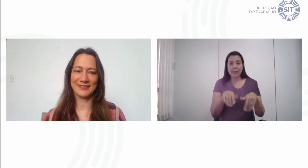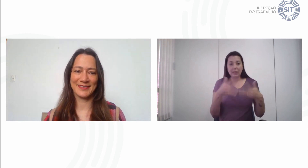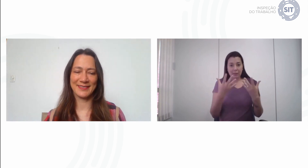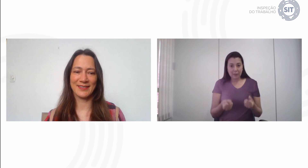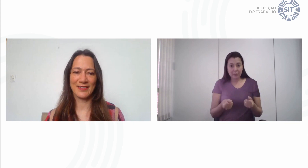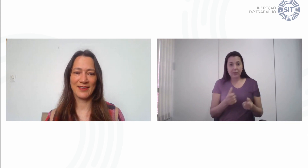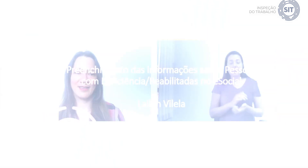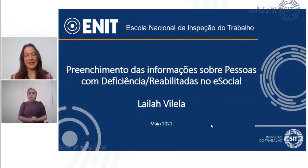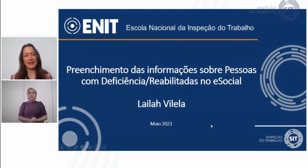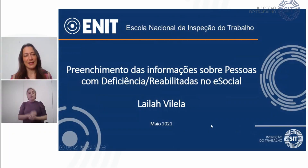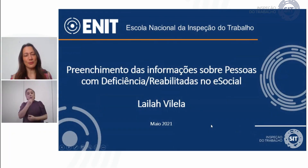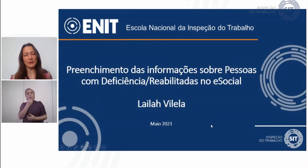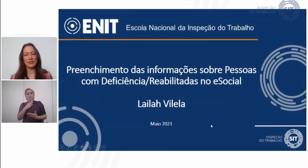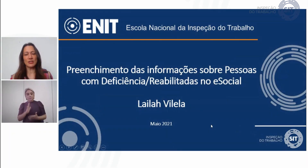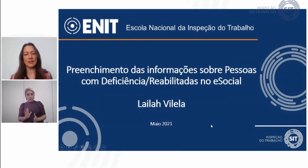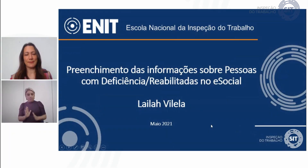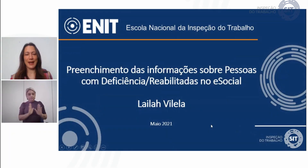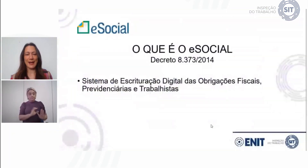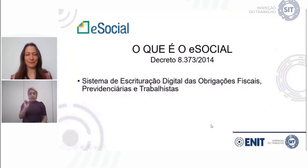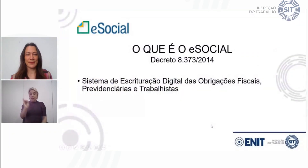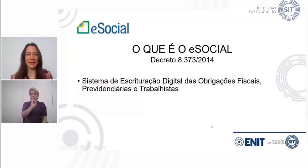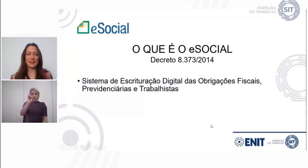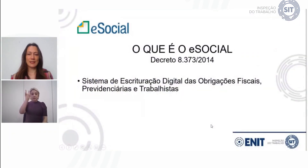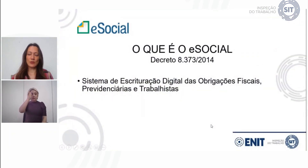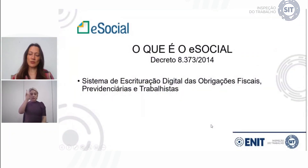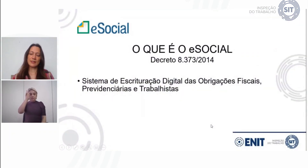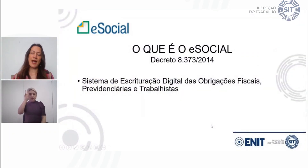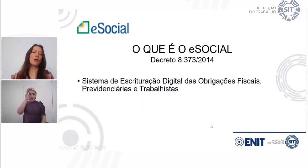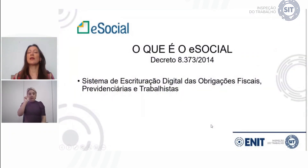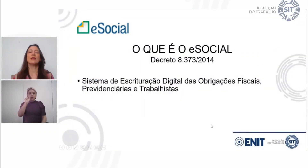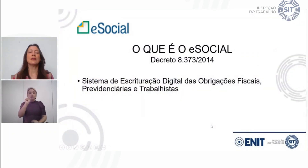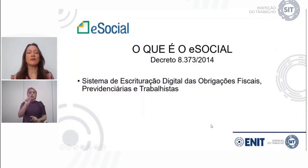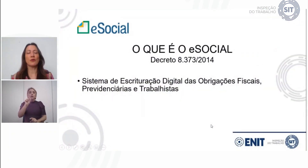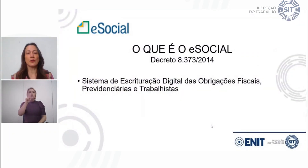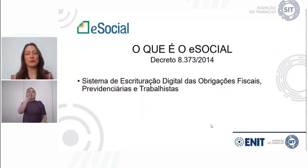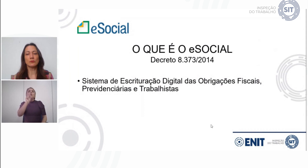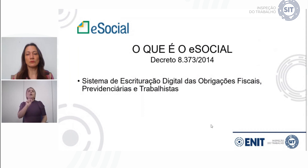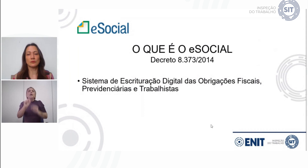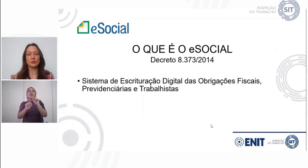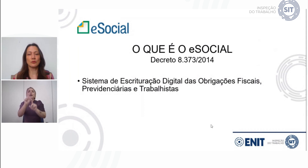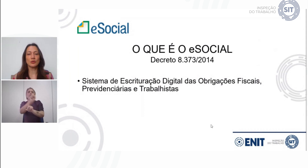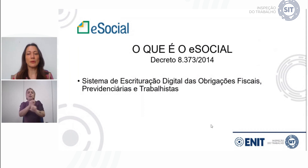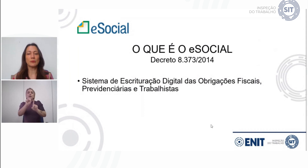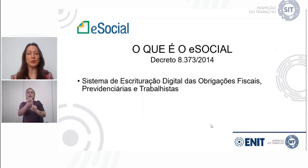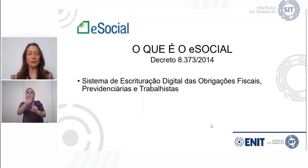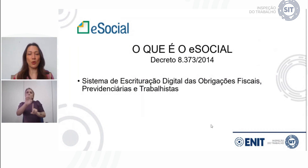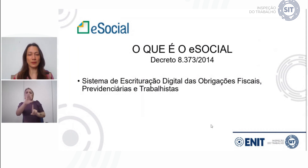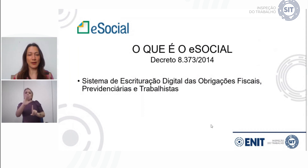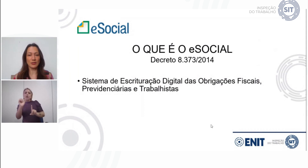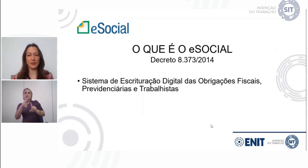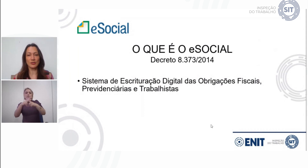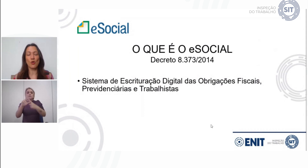lá. É importante a gente lembrar que o e-social, ele foi um instrumento